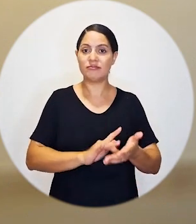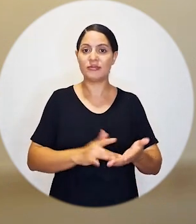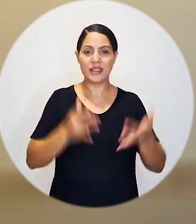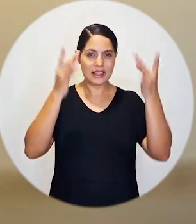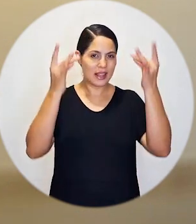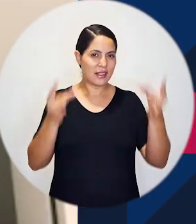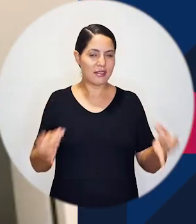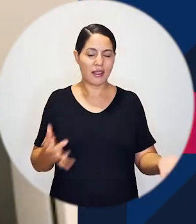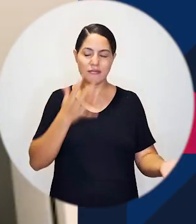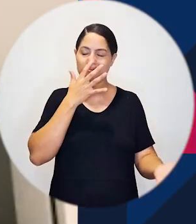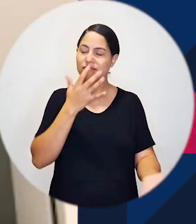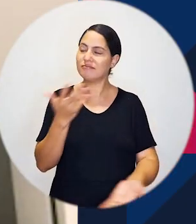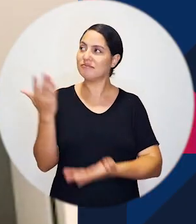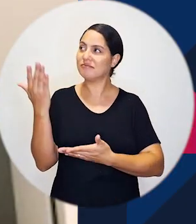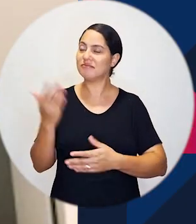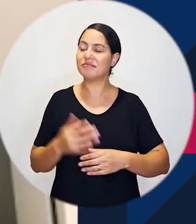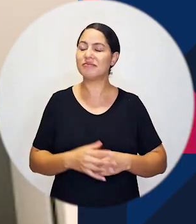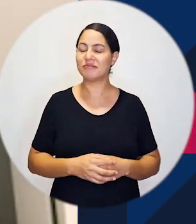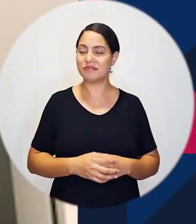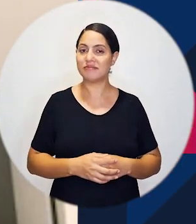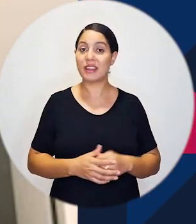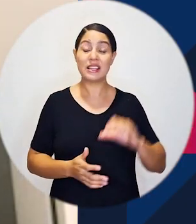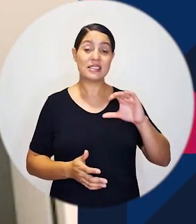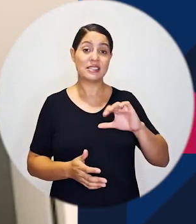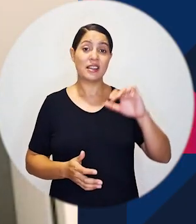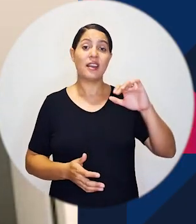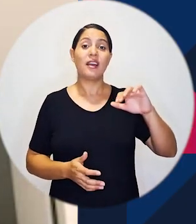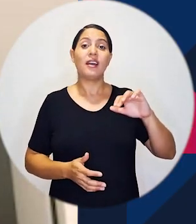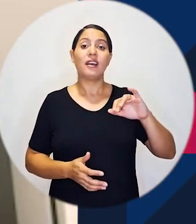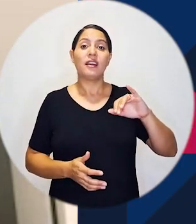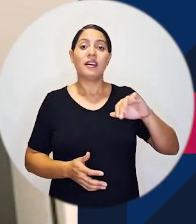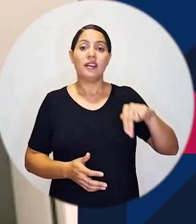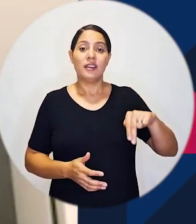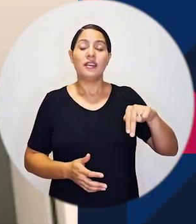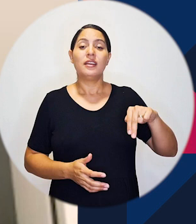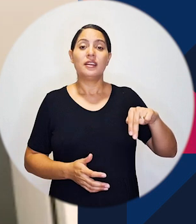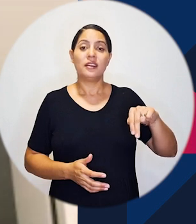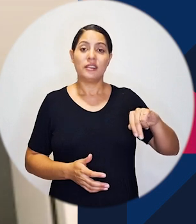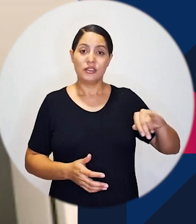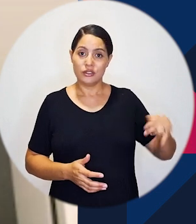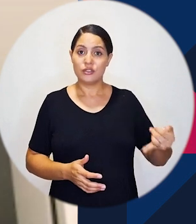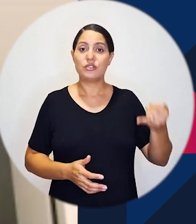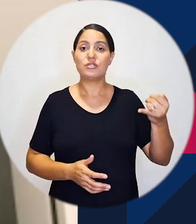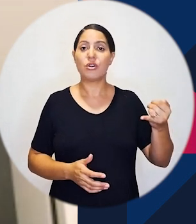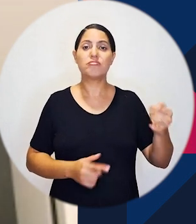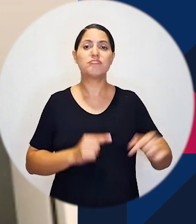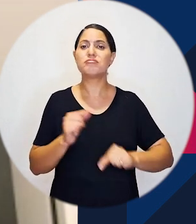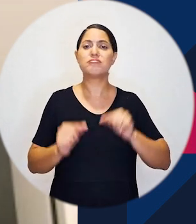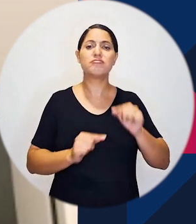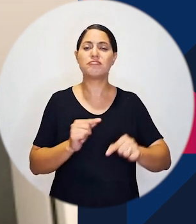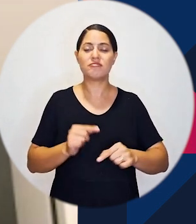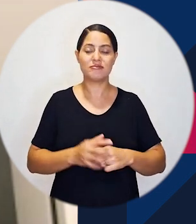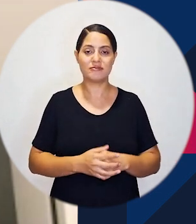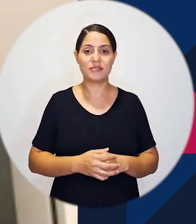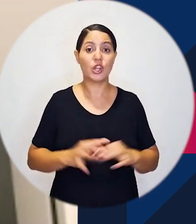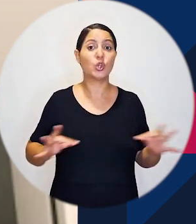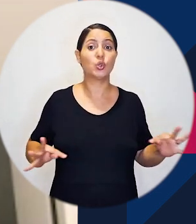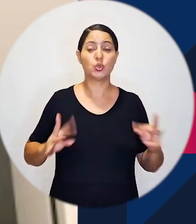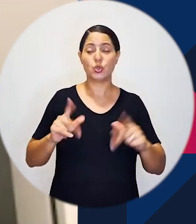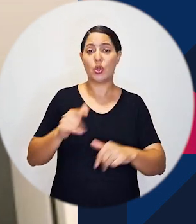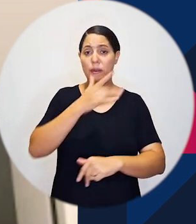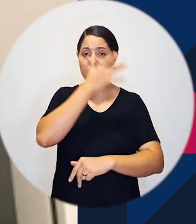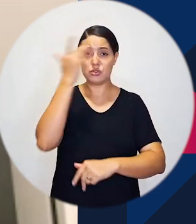agora. O Conselho Nacional de Justiça passou a estabelecer a obrigatoriedade de que todas as